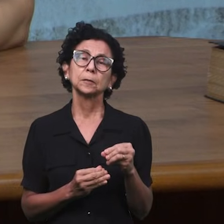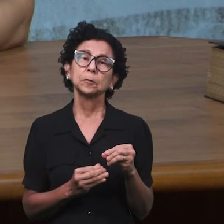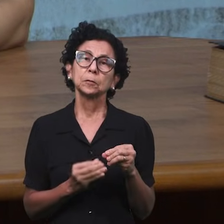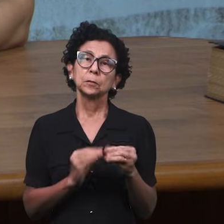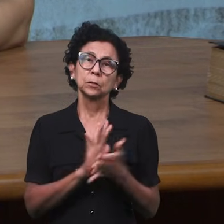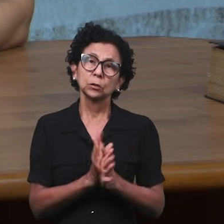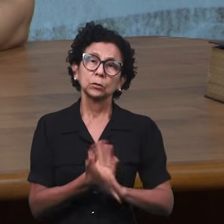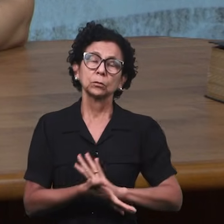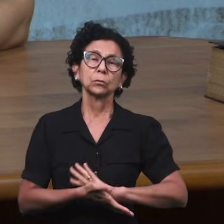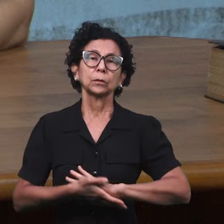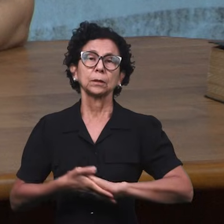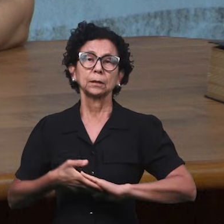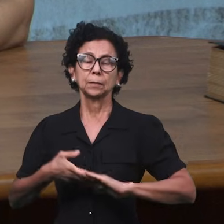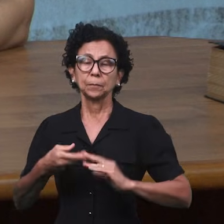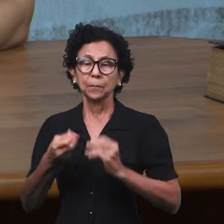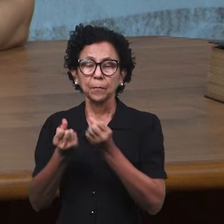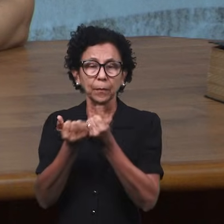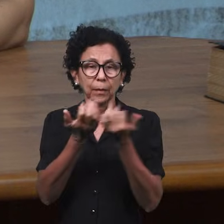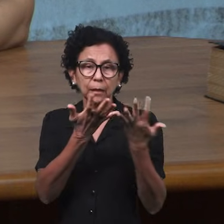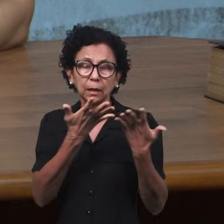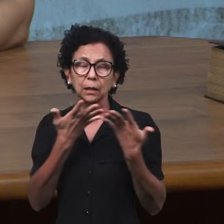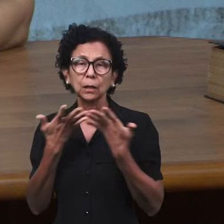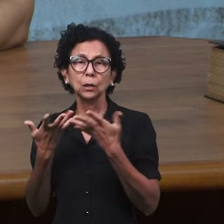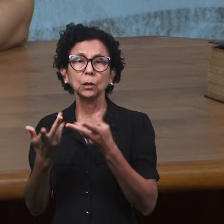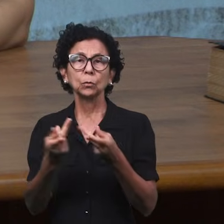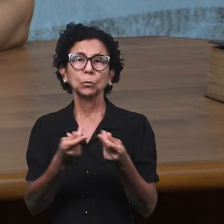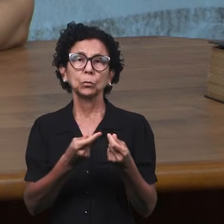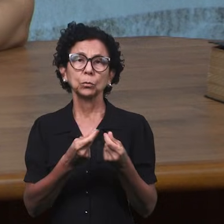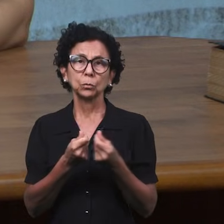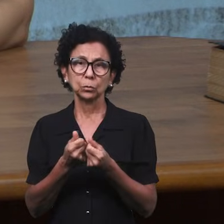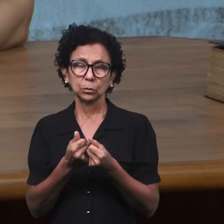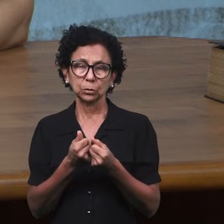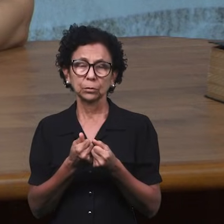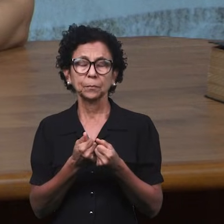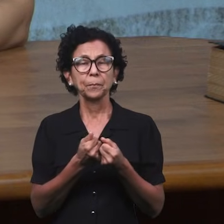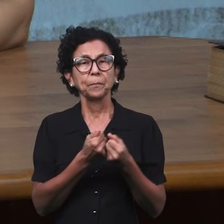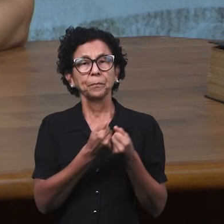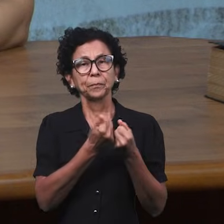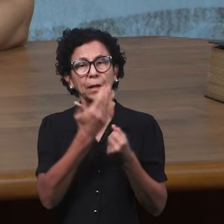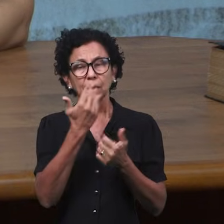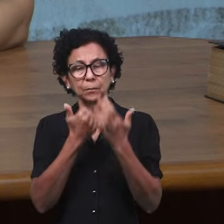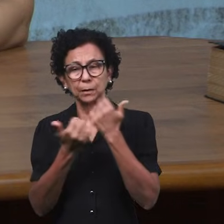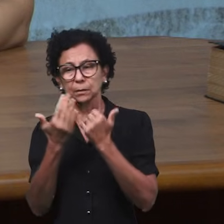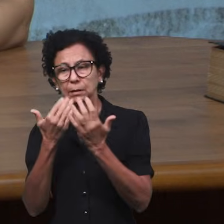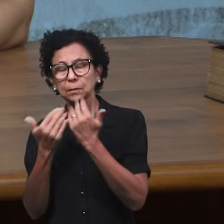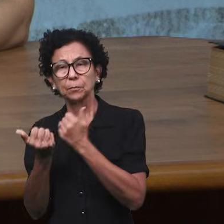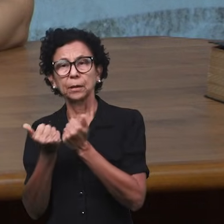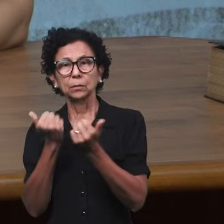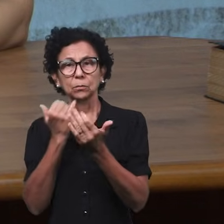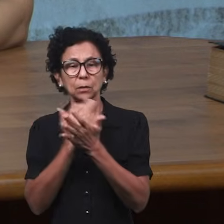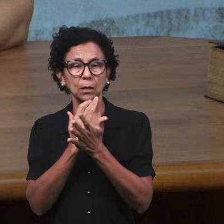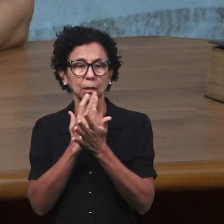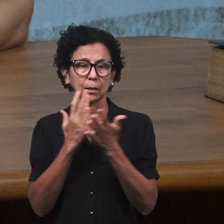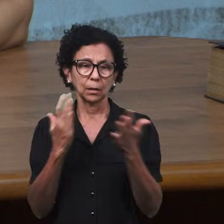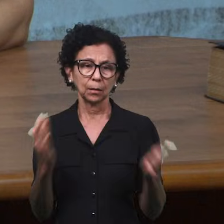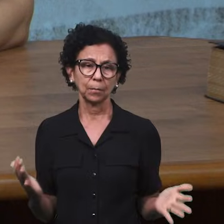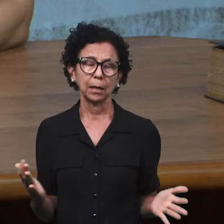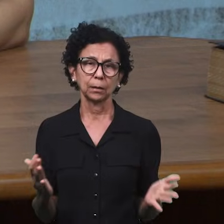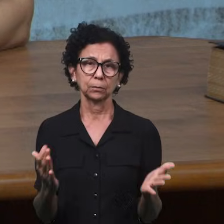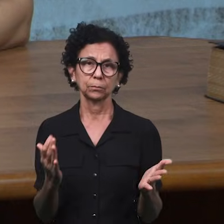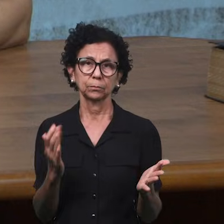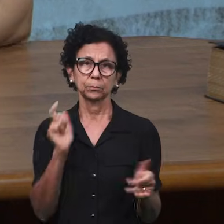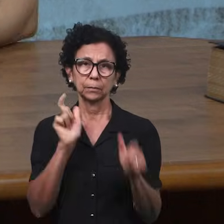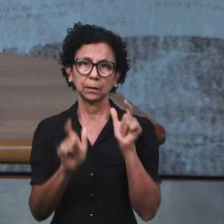trigo me produza cardos e por cevada joio. Acabaram-se as palavras de